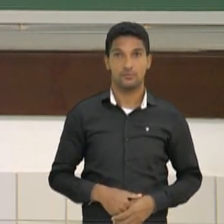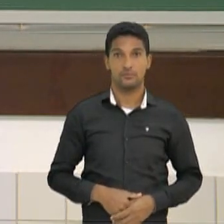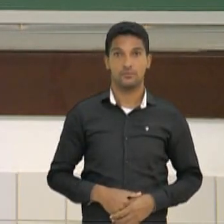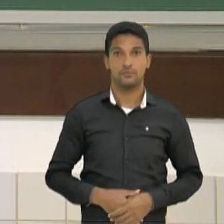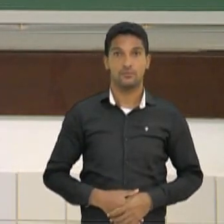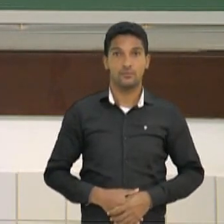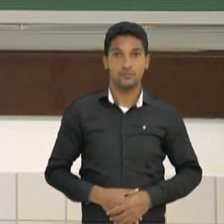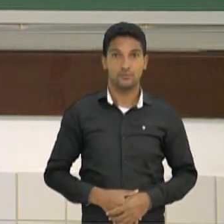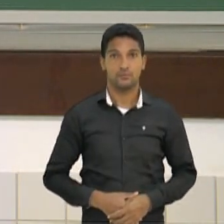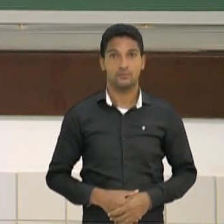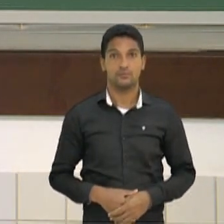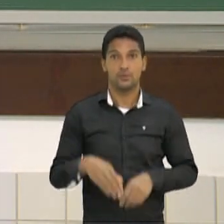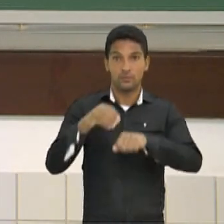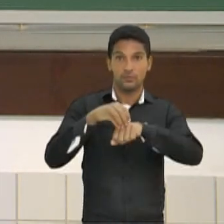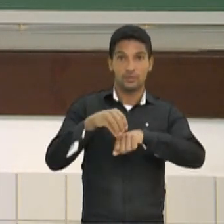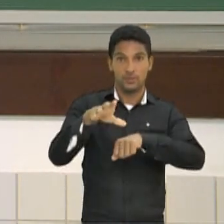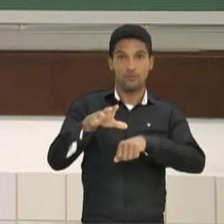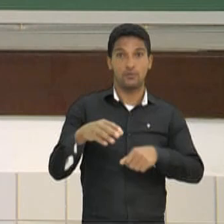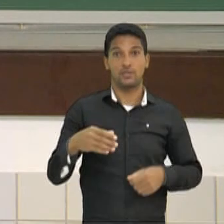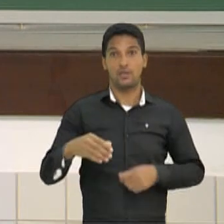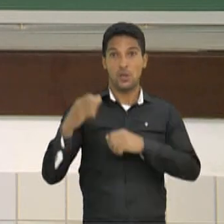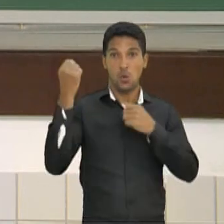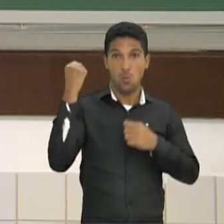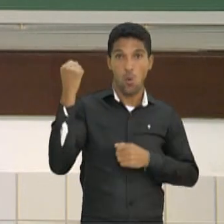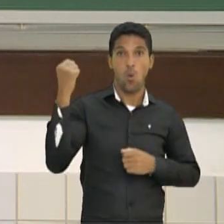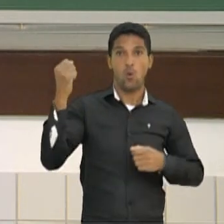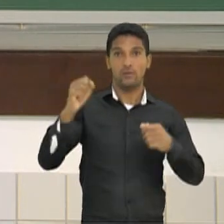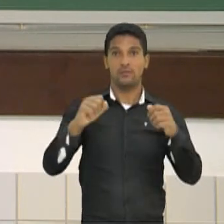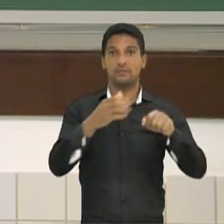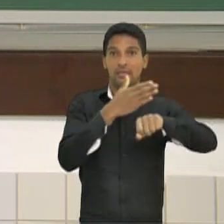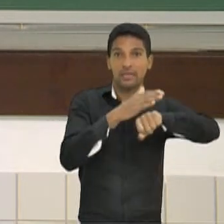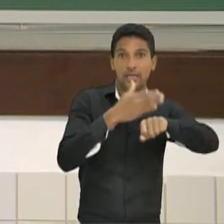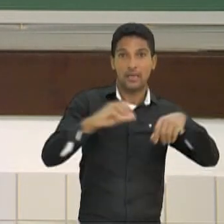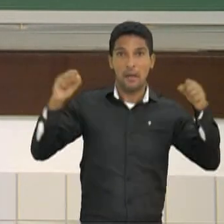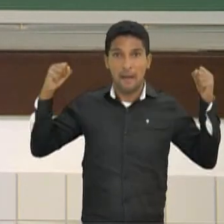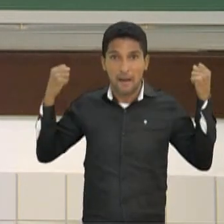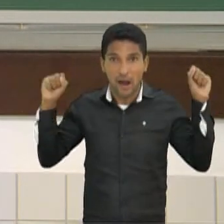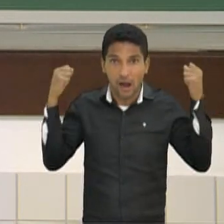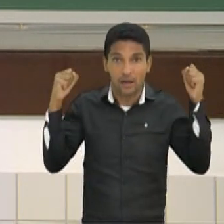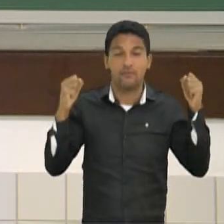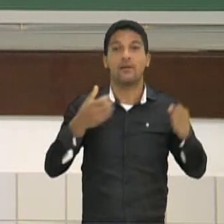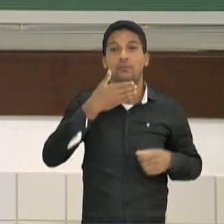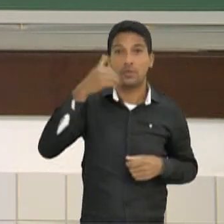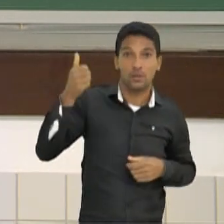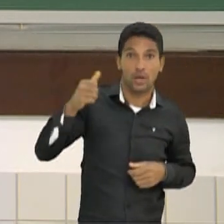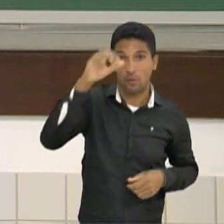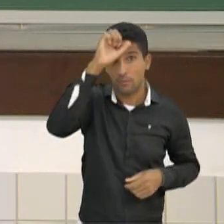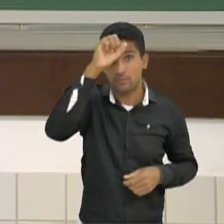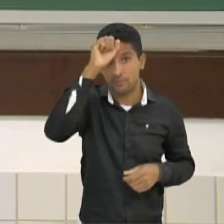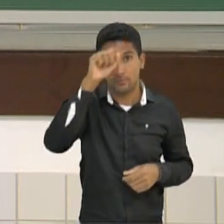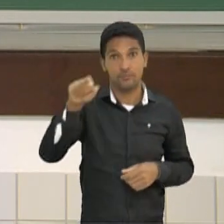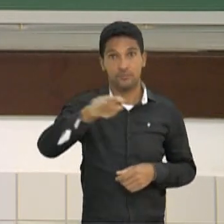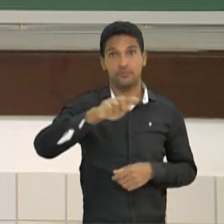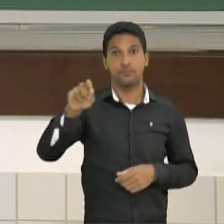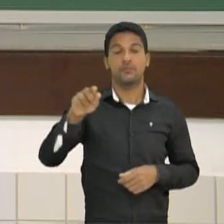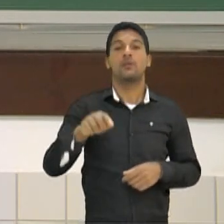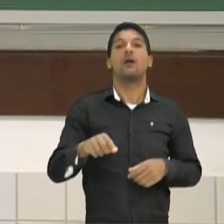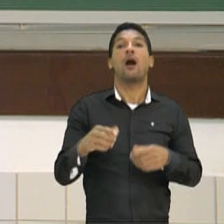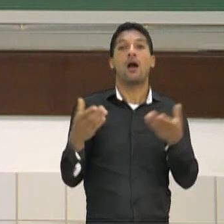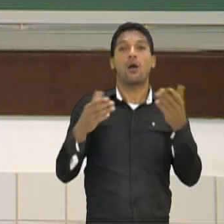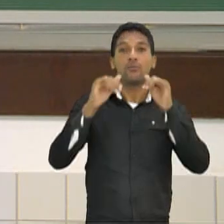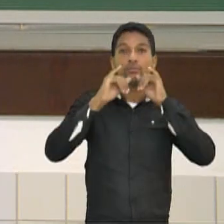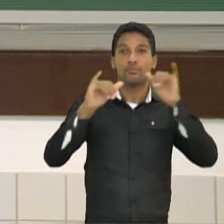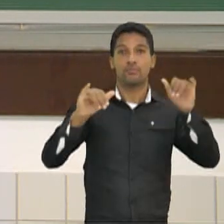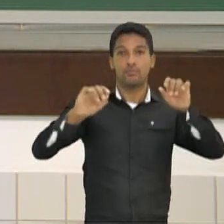de vocês. Então, fica essa dica de início de aula para vocês. Também lembro que de realizar as atividades do Classroom, clica lá no primeiro link,